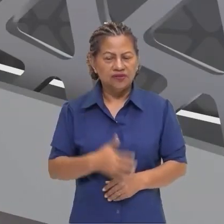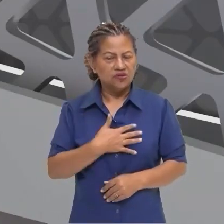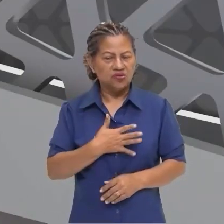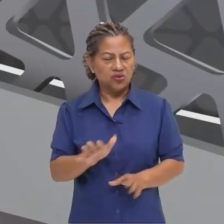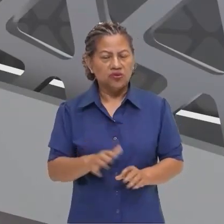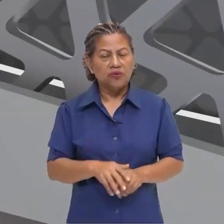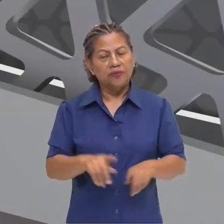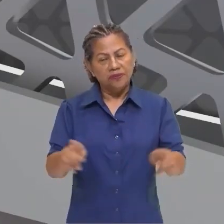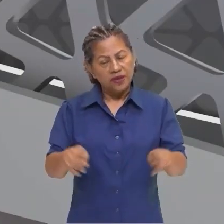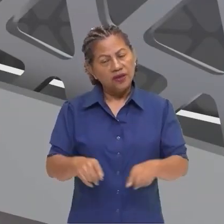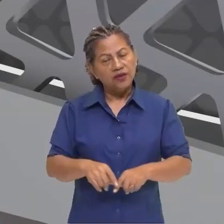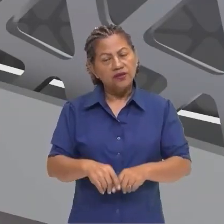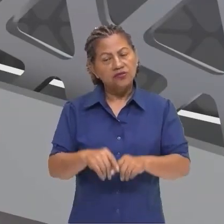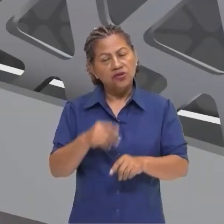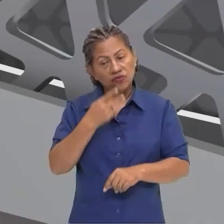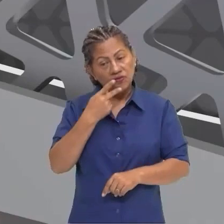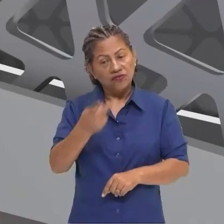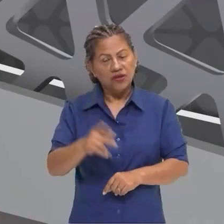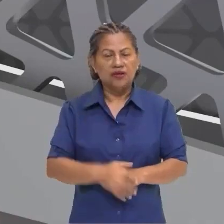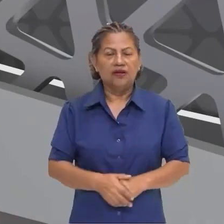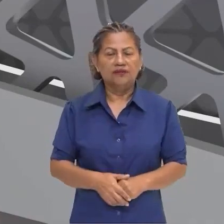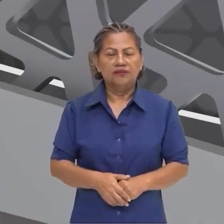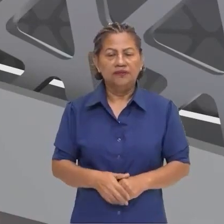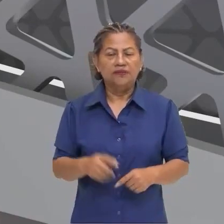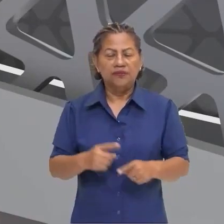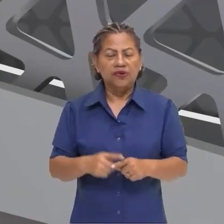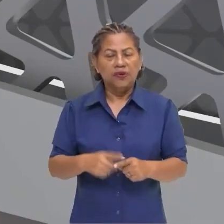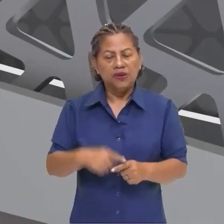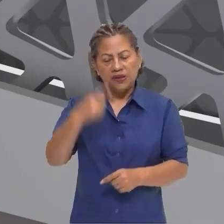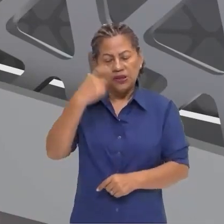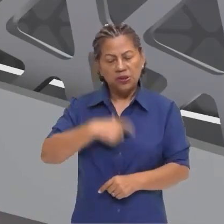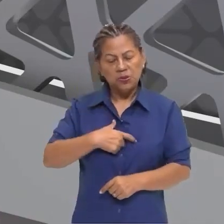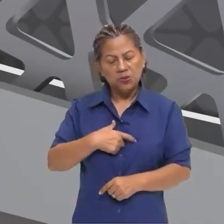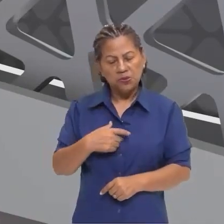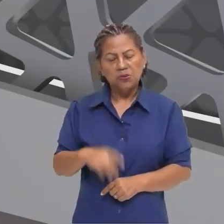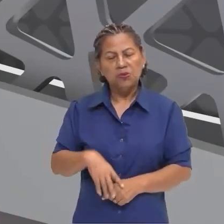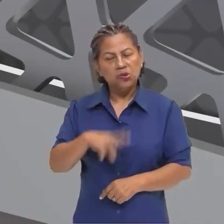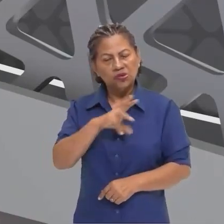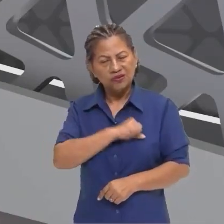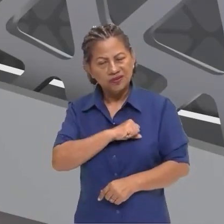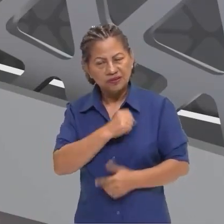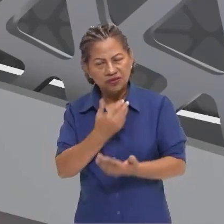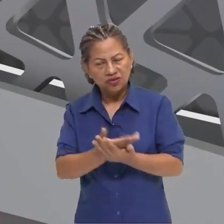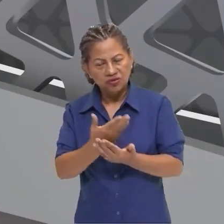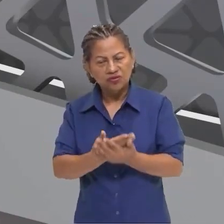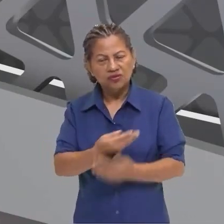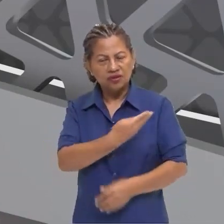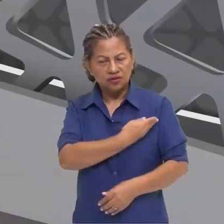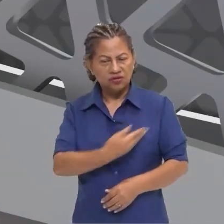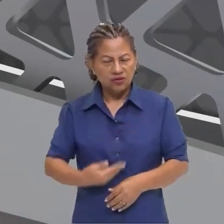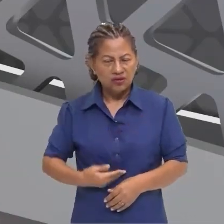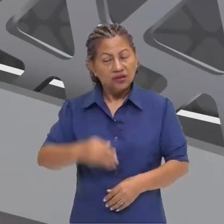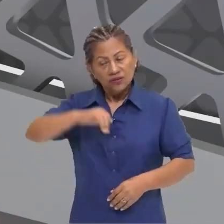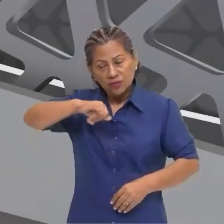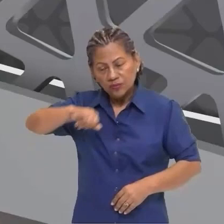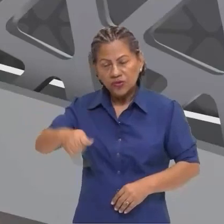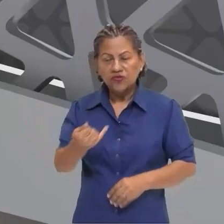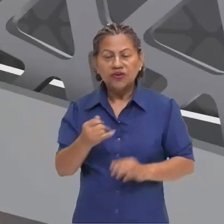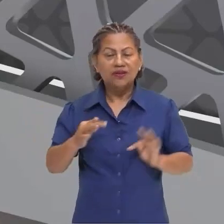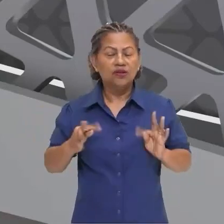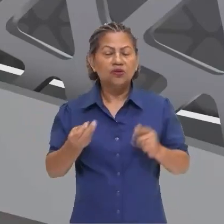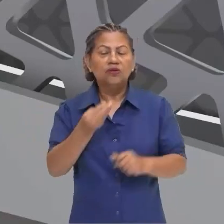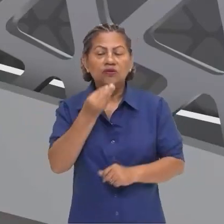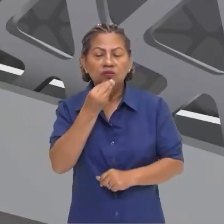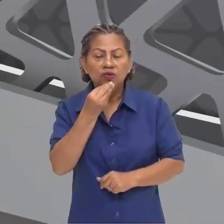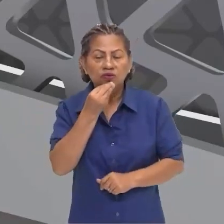licenciatura em História e eu estava na escola pública, gente, eu aproveitei todas as